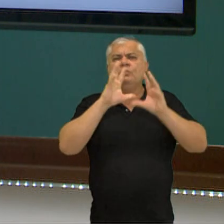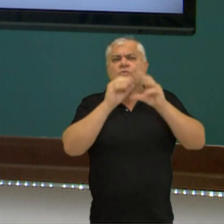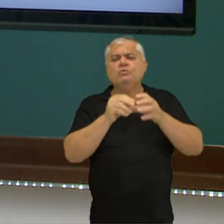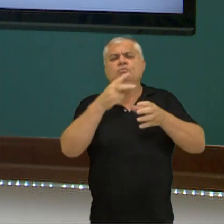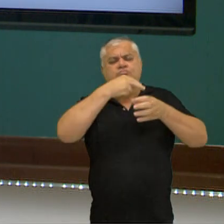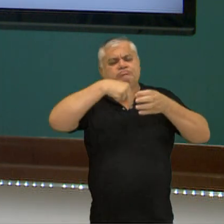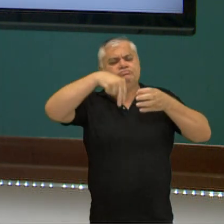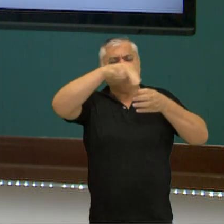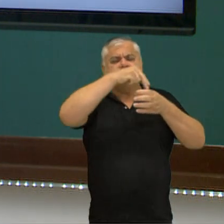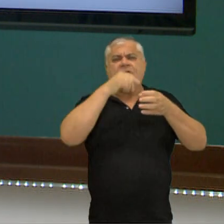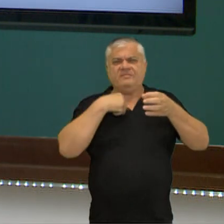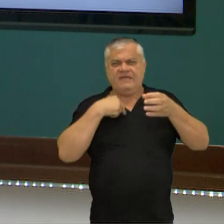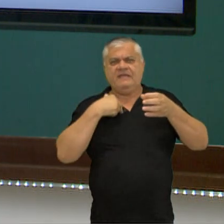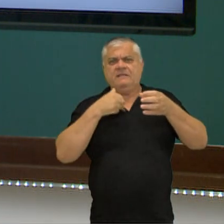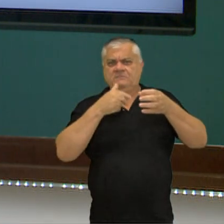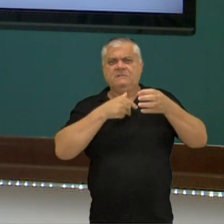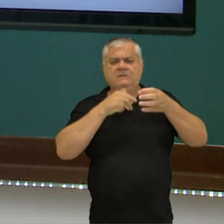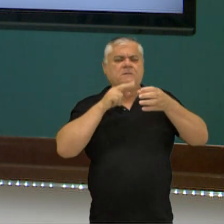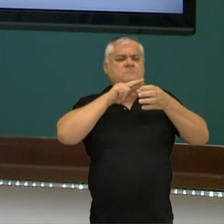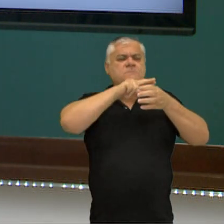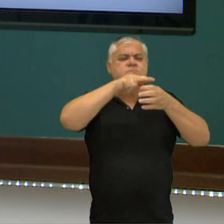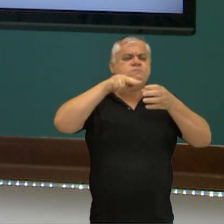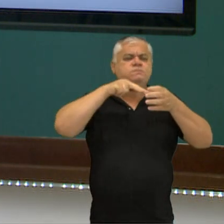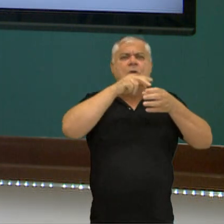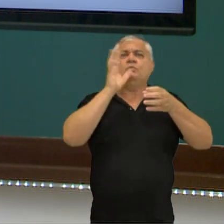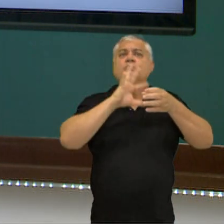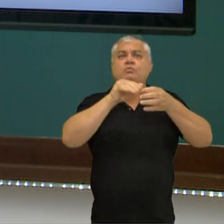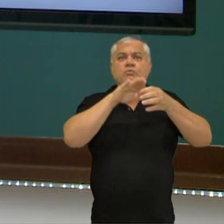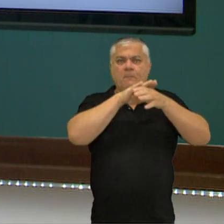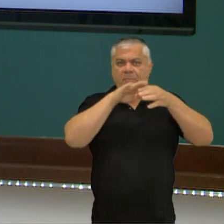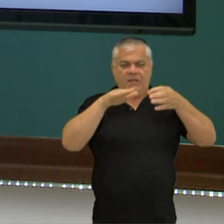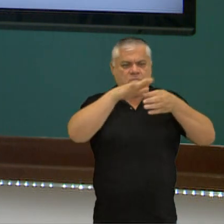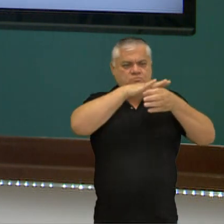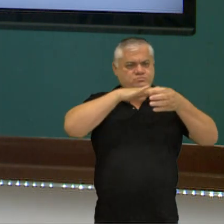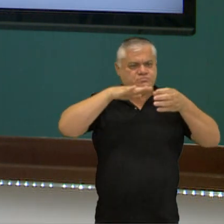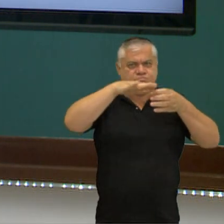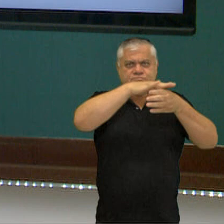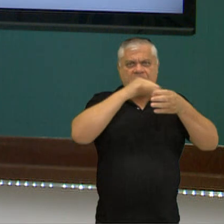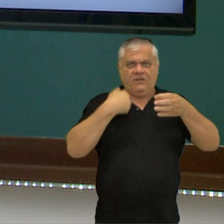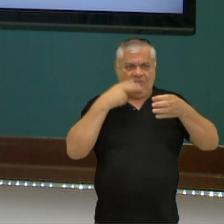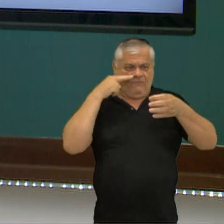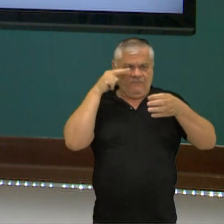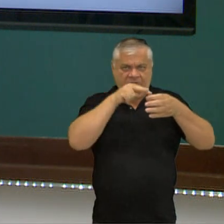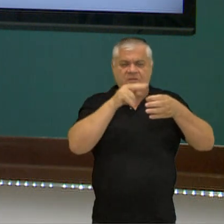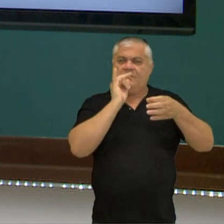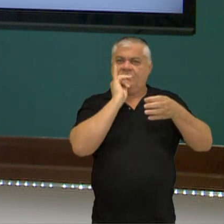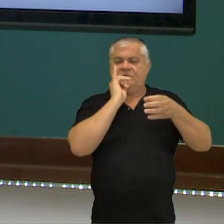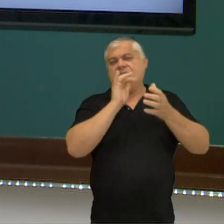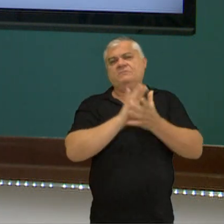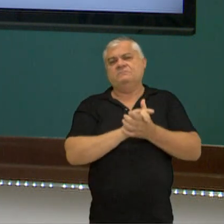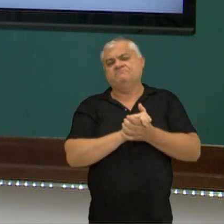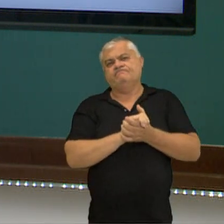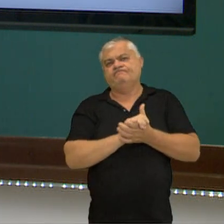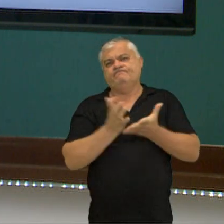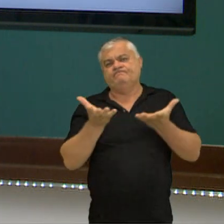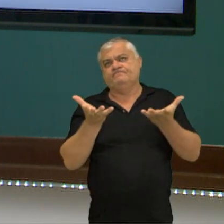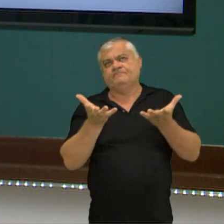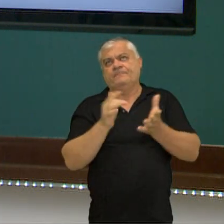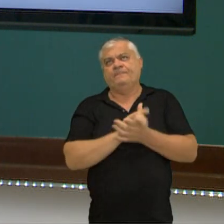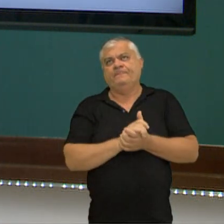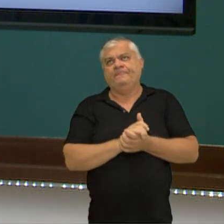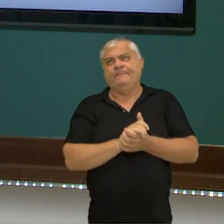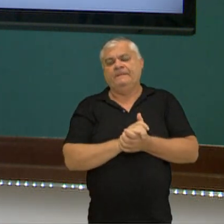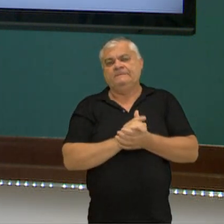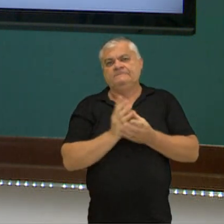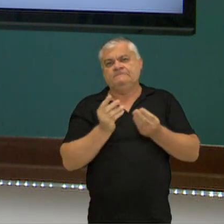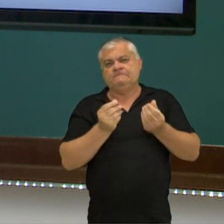faces deles plano, tá? Forma pertencente a um plano. Então, se eu tenho, por exemplo,